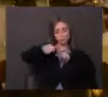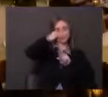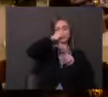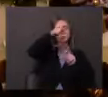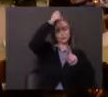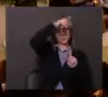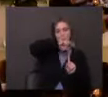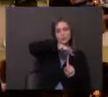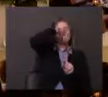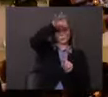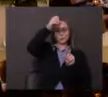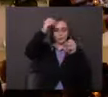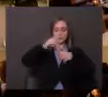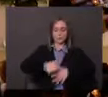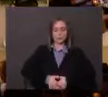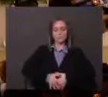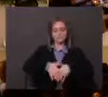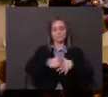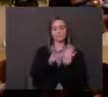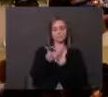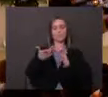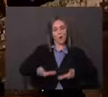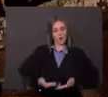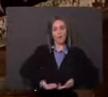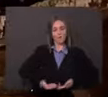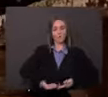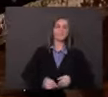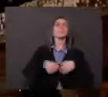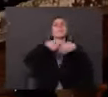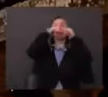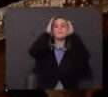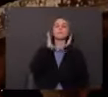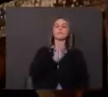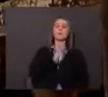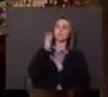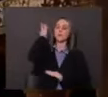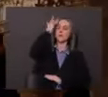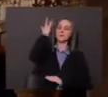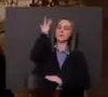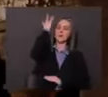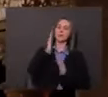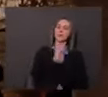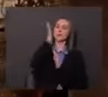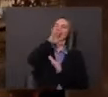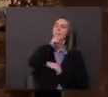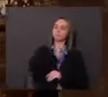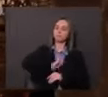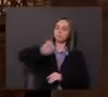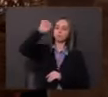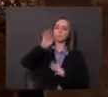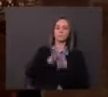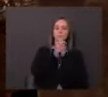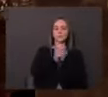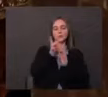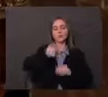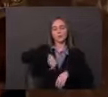et Jésus, le fruit de vos entrailles, est béni. Santa Maria, Mãe de Deus, rogai por nós, pecadores,